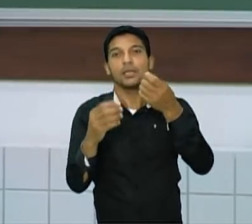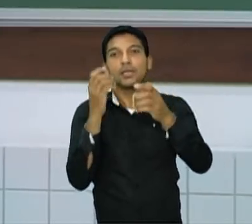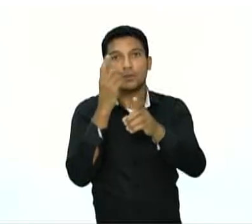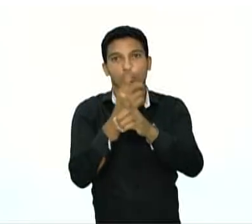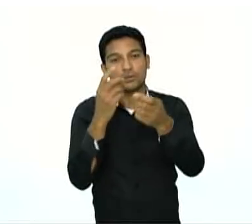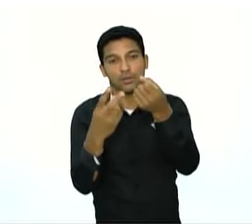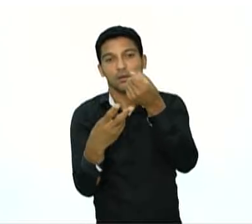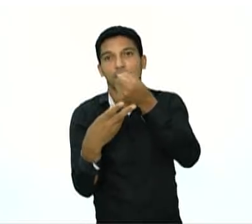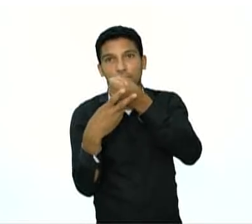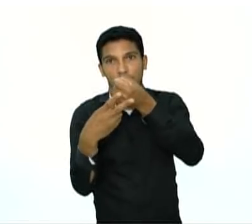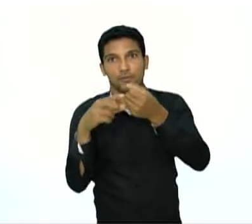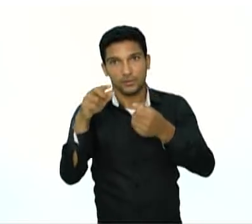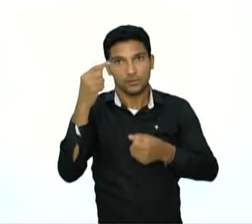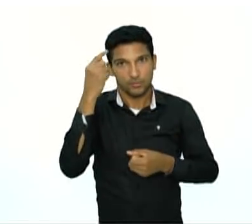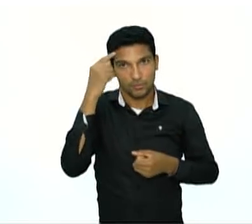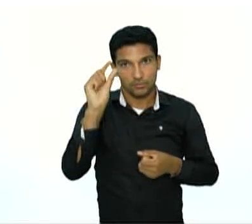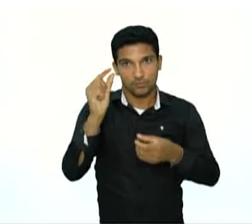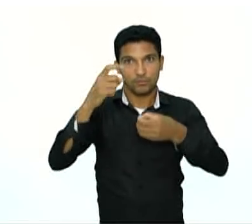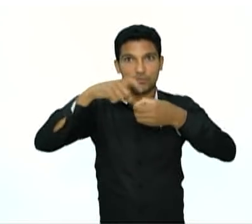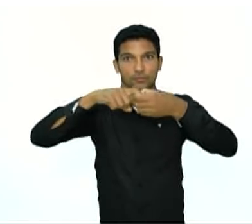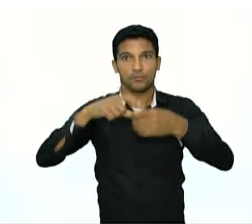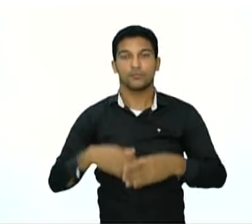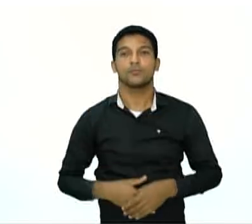Pense um pouquinho e eu já retorno.